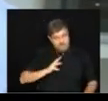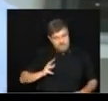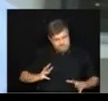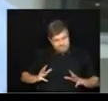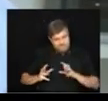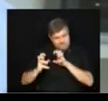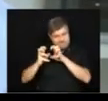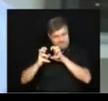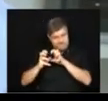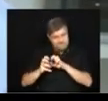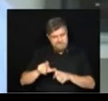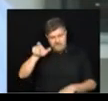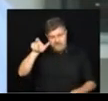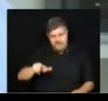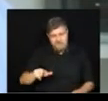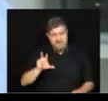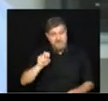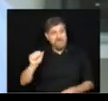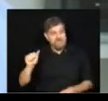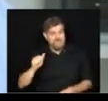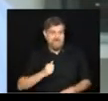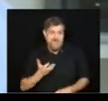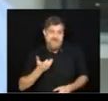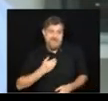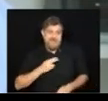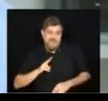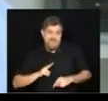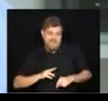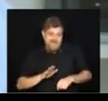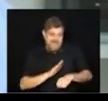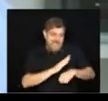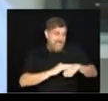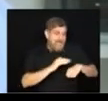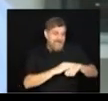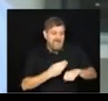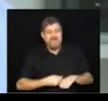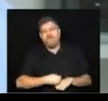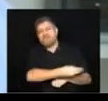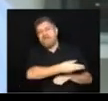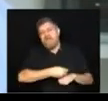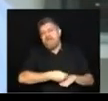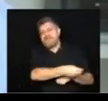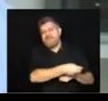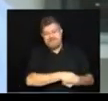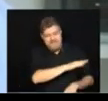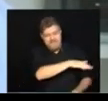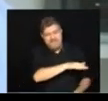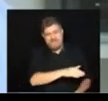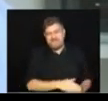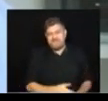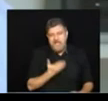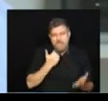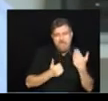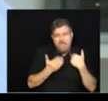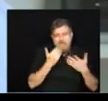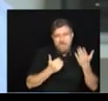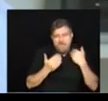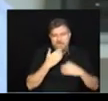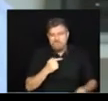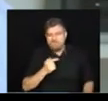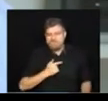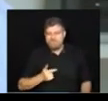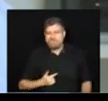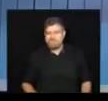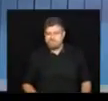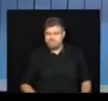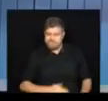uma ofensa, né? Eu imagino. Todo aquele carinho que o familiar tem com a criança. Criança fica mal